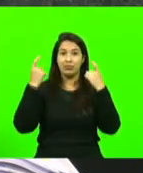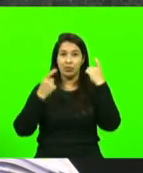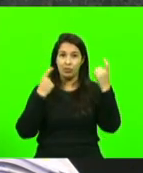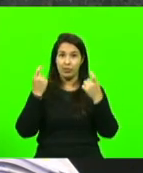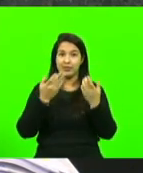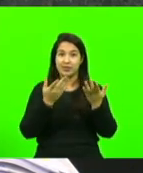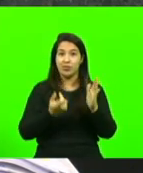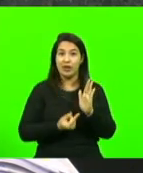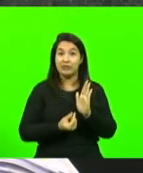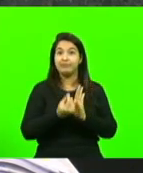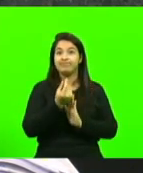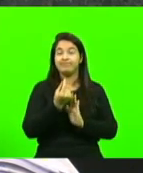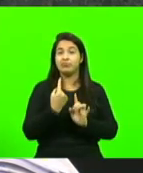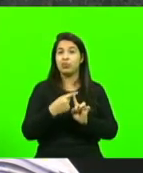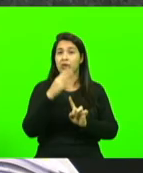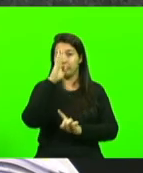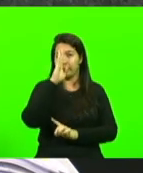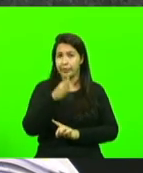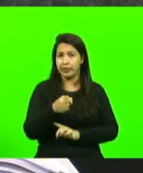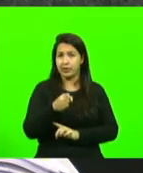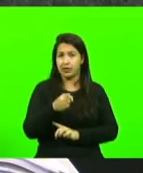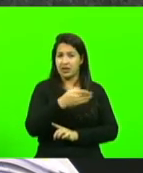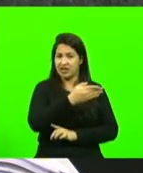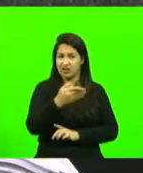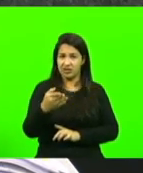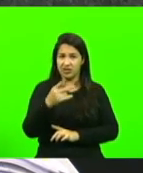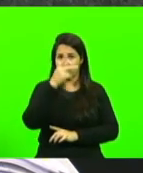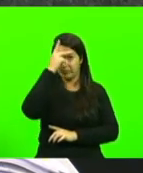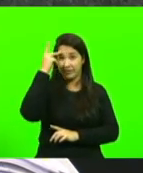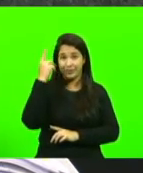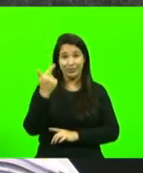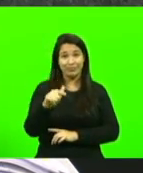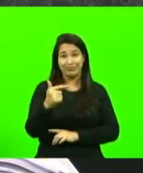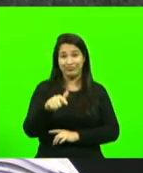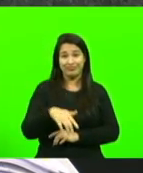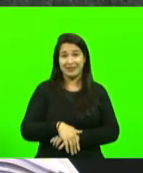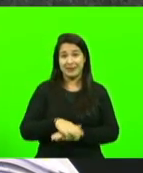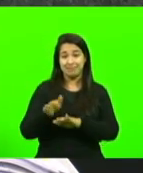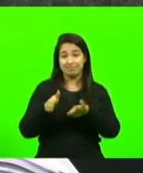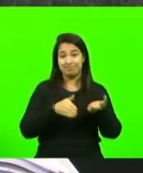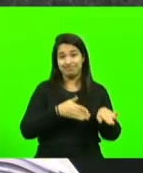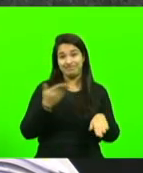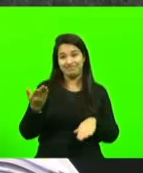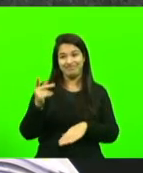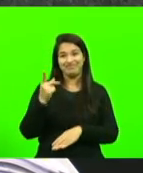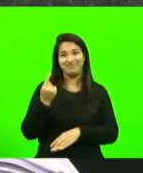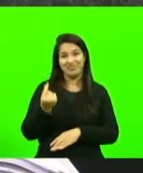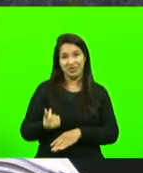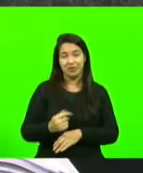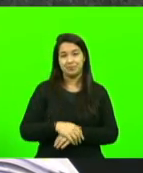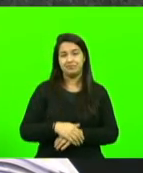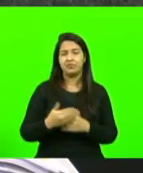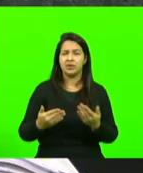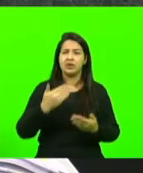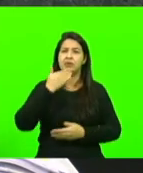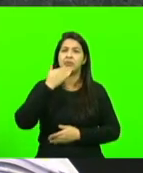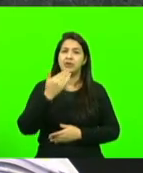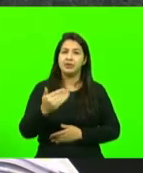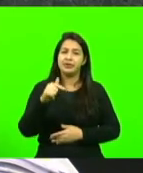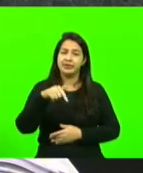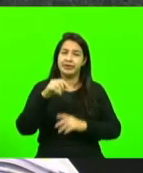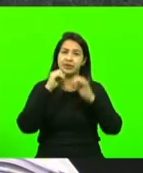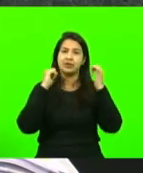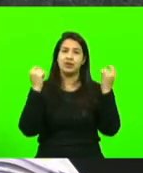prioridade não eram mais as pessoas então eu faço eu faço um apelo a essa casa Legislativa